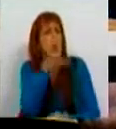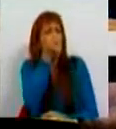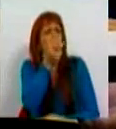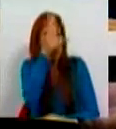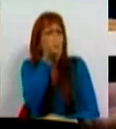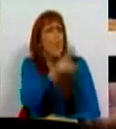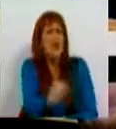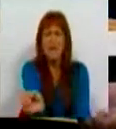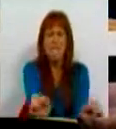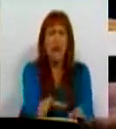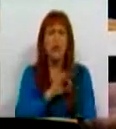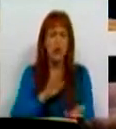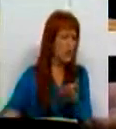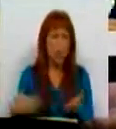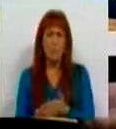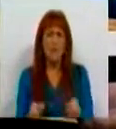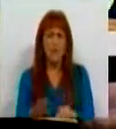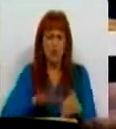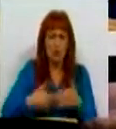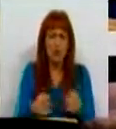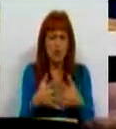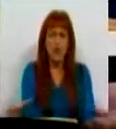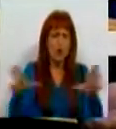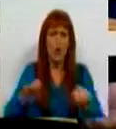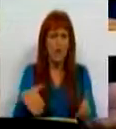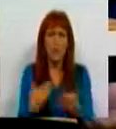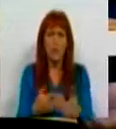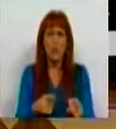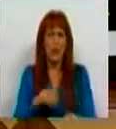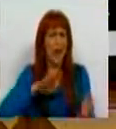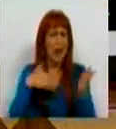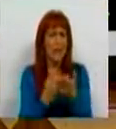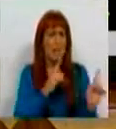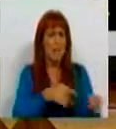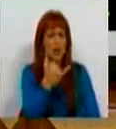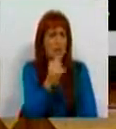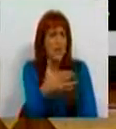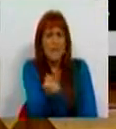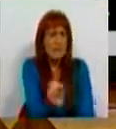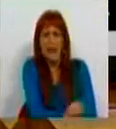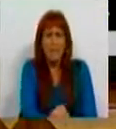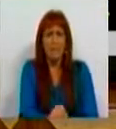Governo? Nenhuma. Os senhores não apresentaram nenhum plano de reestruturação até março de 2015.